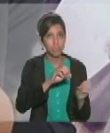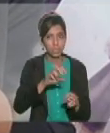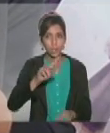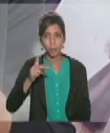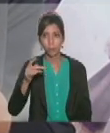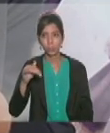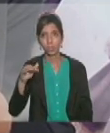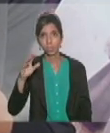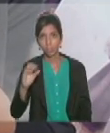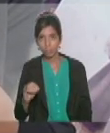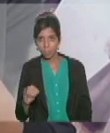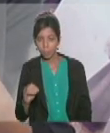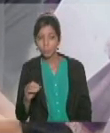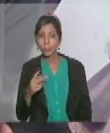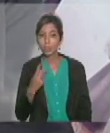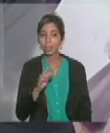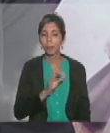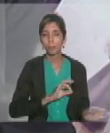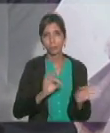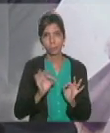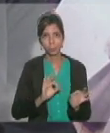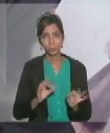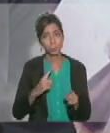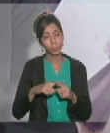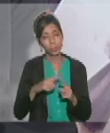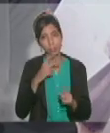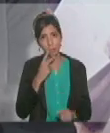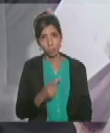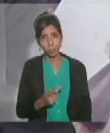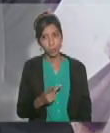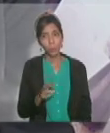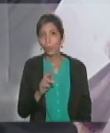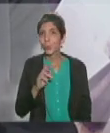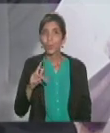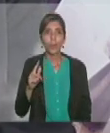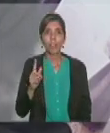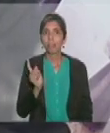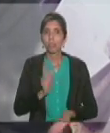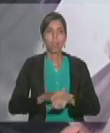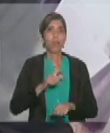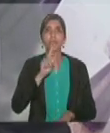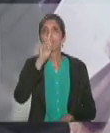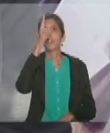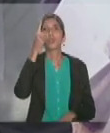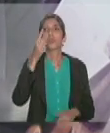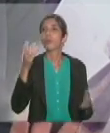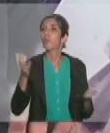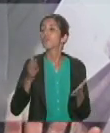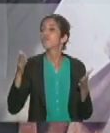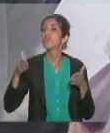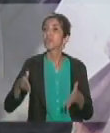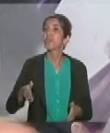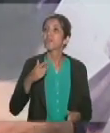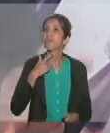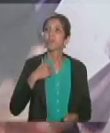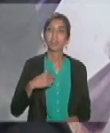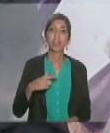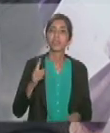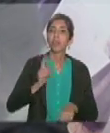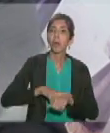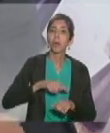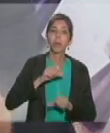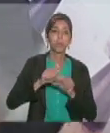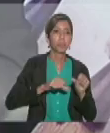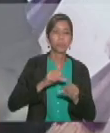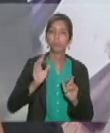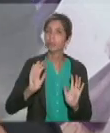esse ensino híbrido no planejamento? Porque como vocês falaram, não é uma coisa de improviso. Ah, cheguei hoje, estou a fim de fazer isso, vou